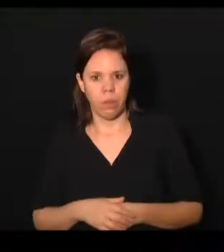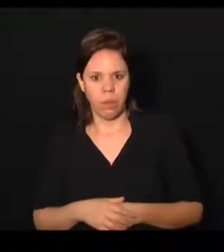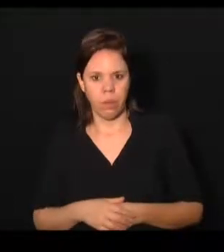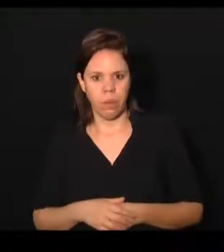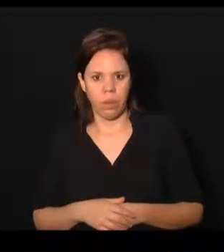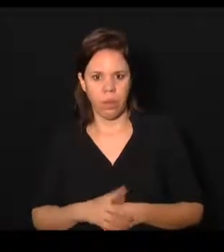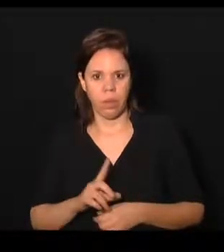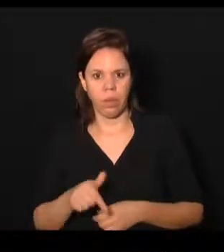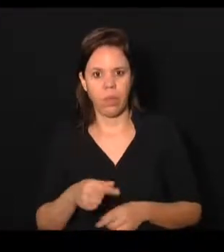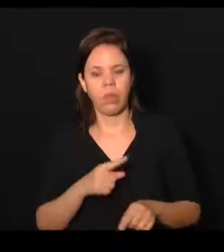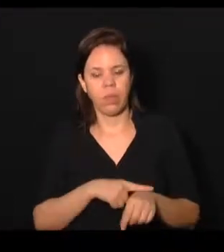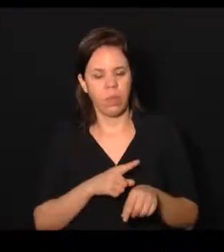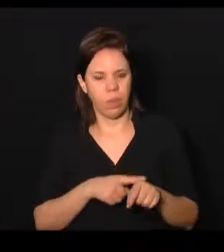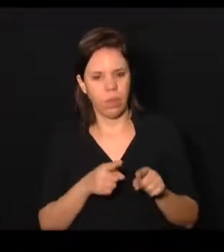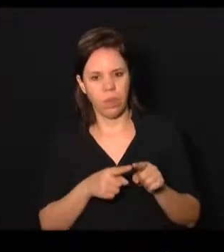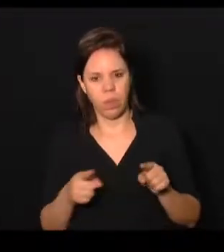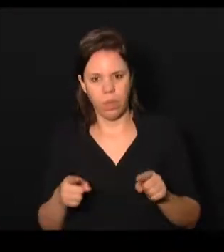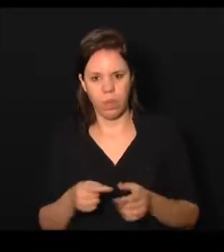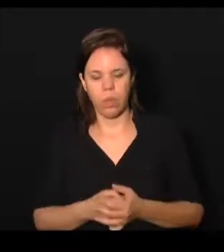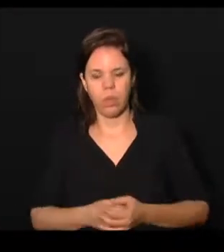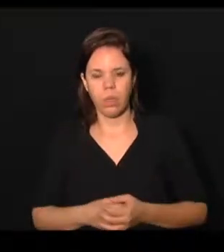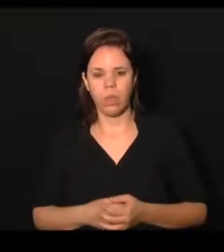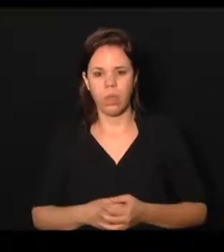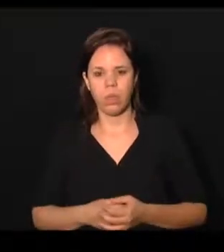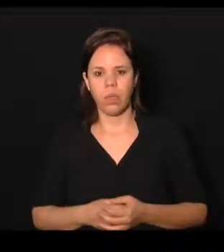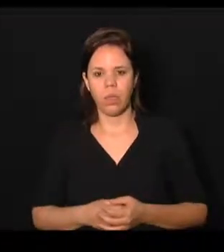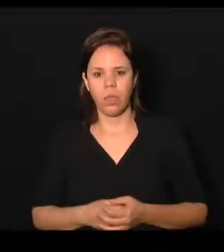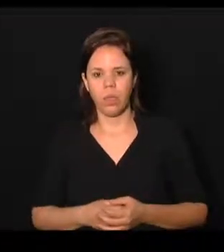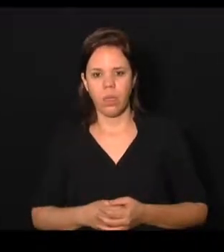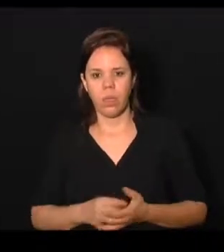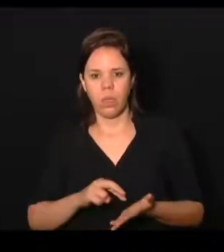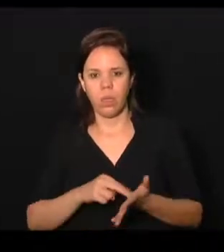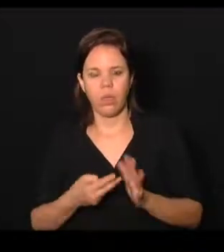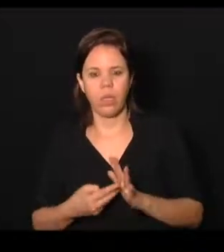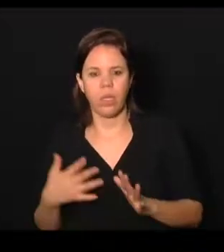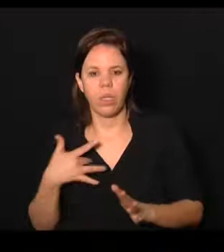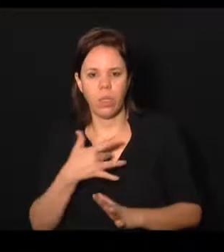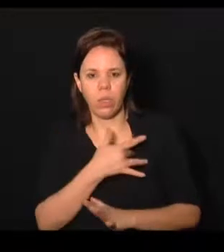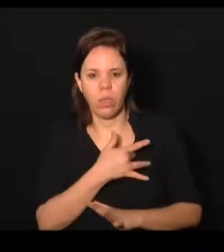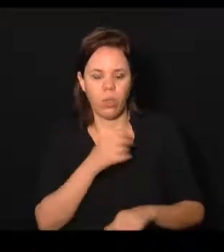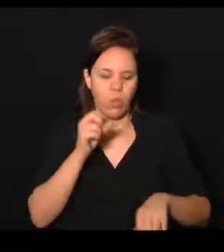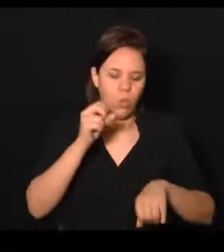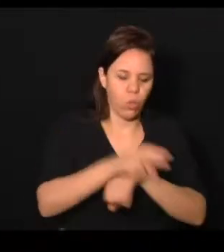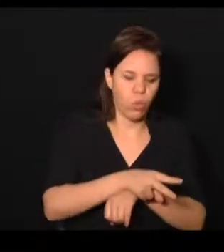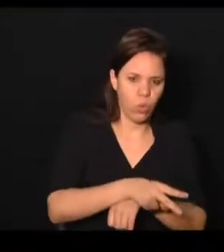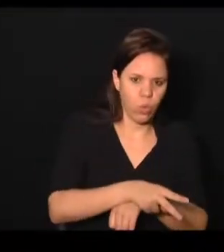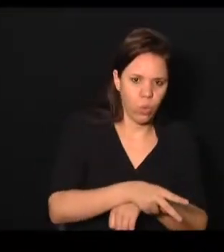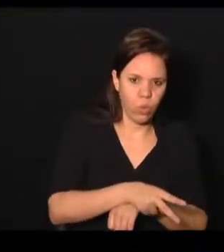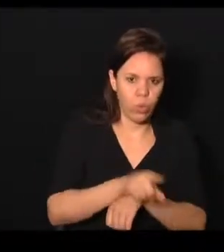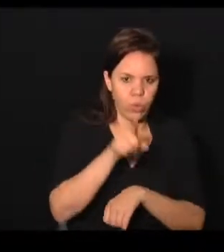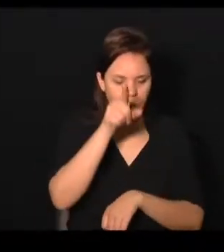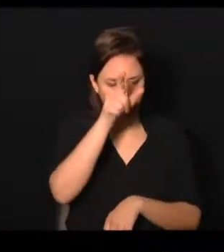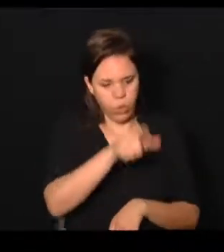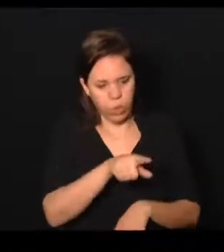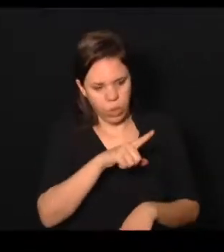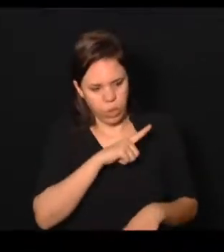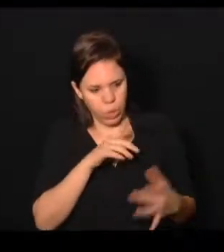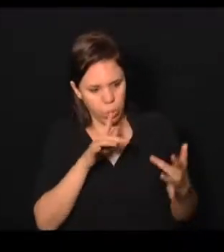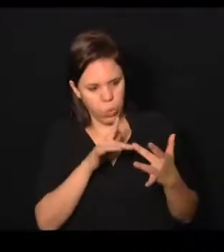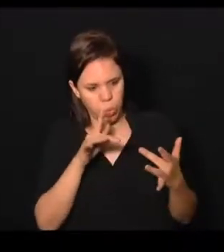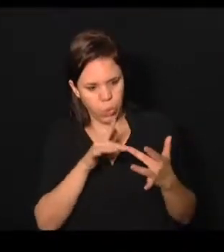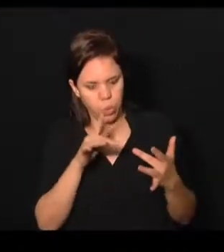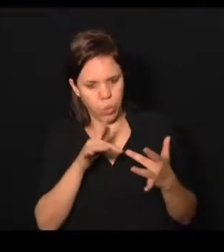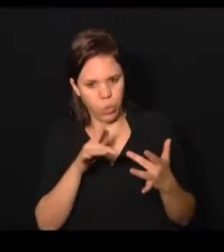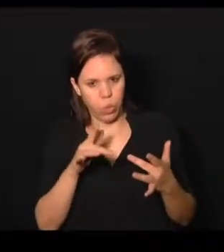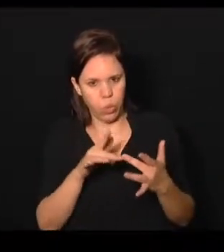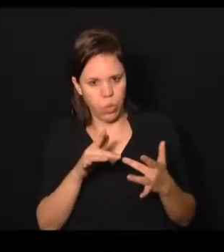de janela imunológica. A janela imunológica é o período compreendido entre a infecção, ou seja, entre você ter contato com o